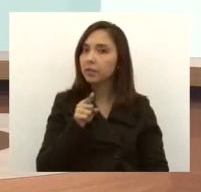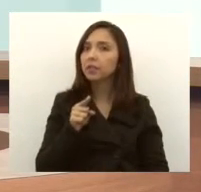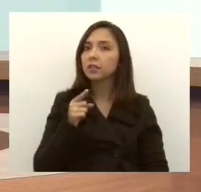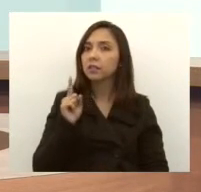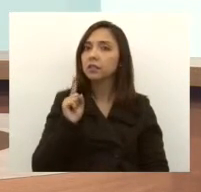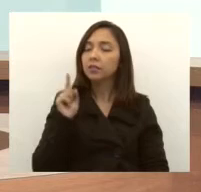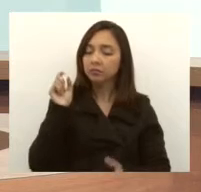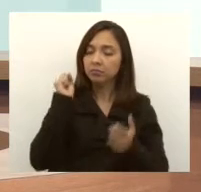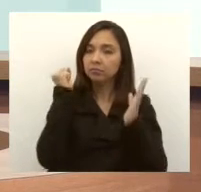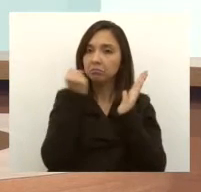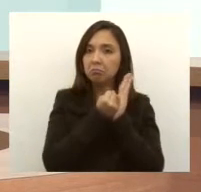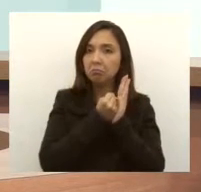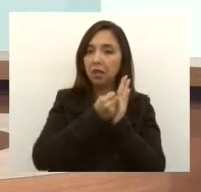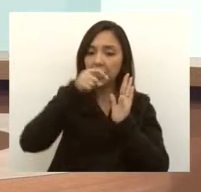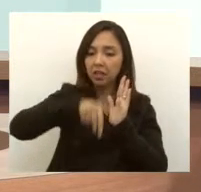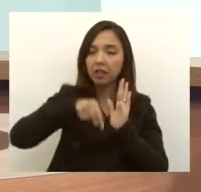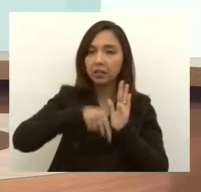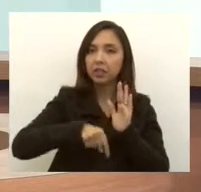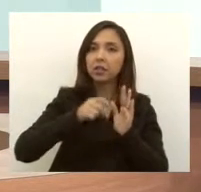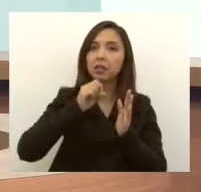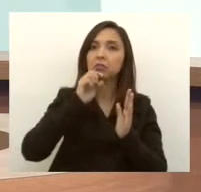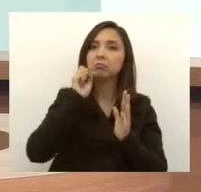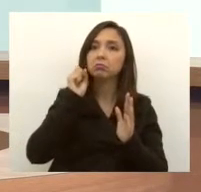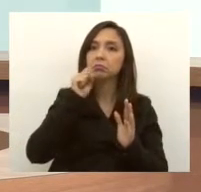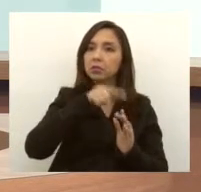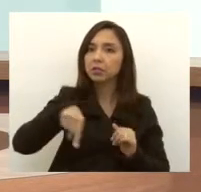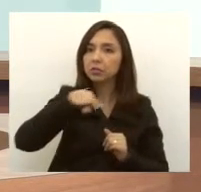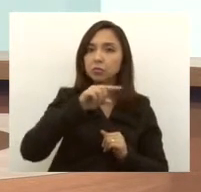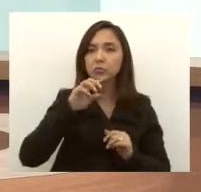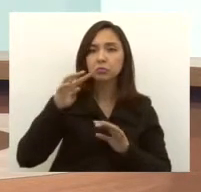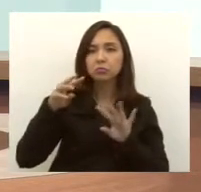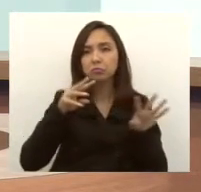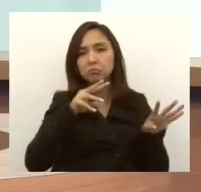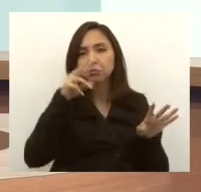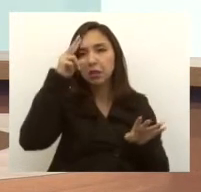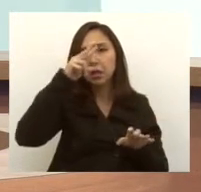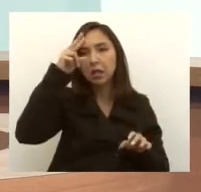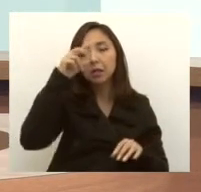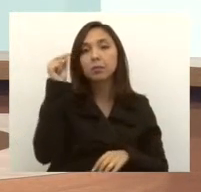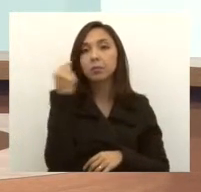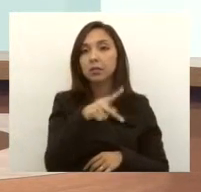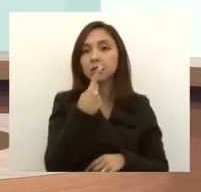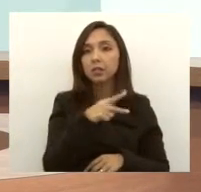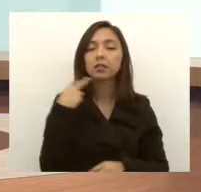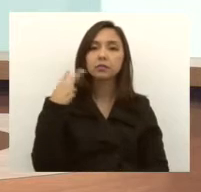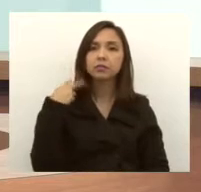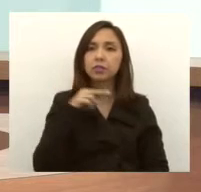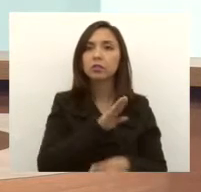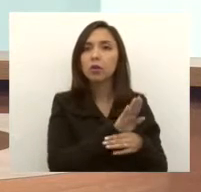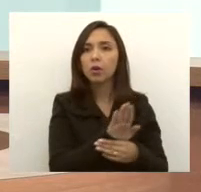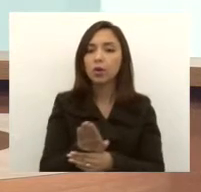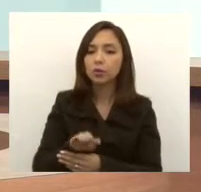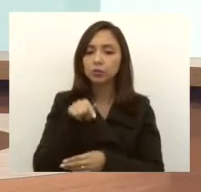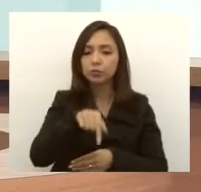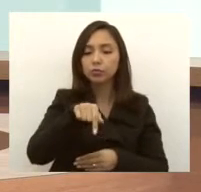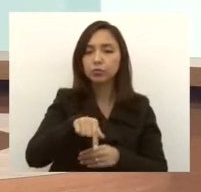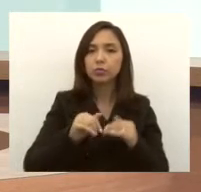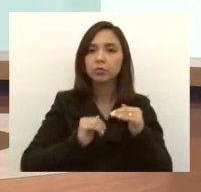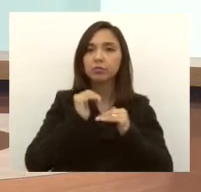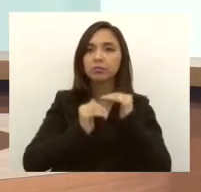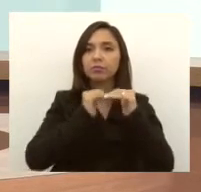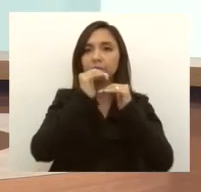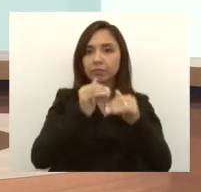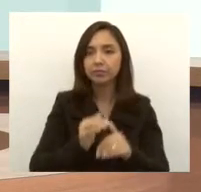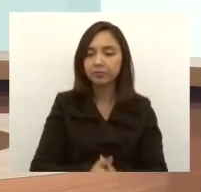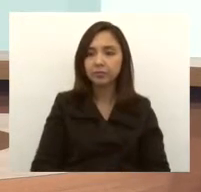deixará a sua marca, o seu registro como um vereador que pôde contribuir para o crescimento da nossa